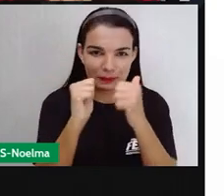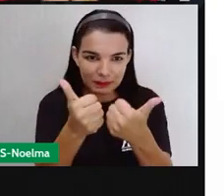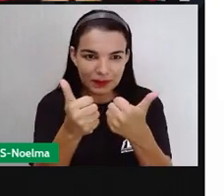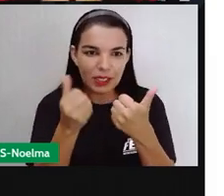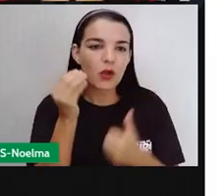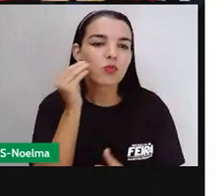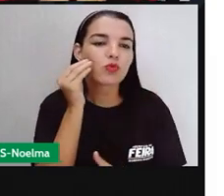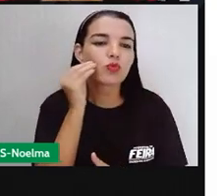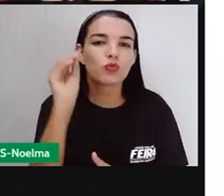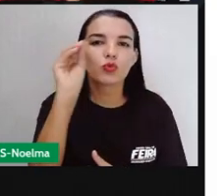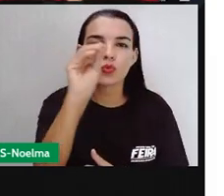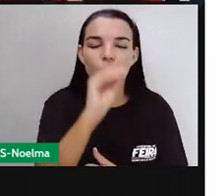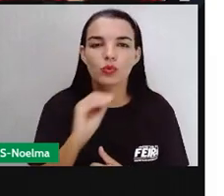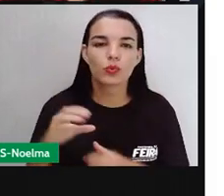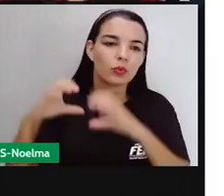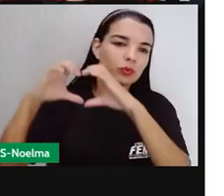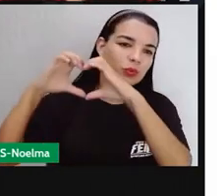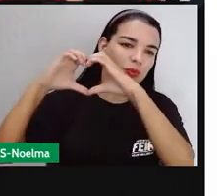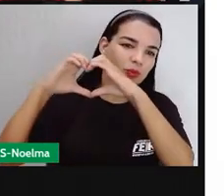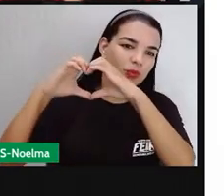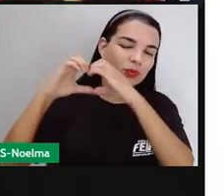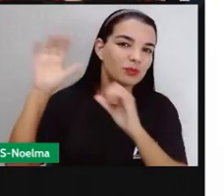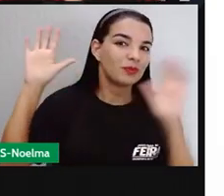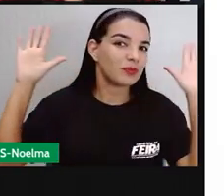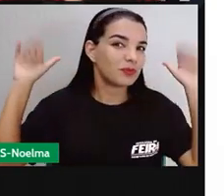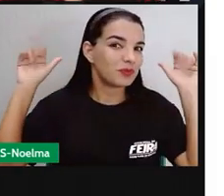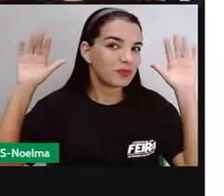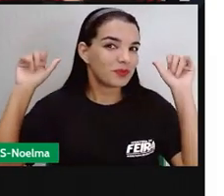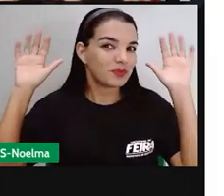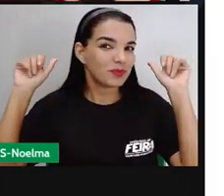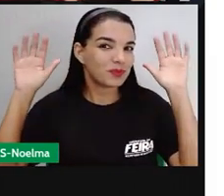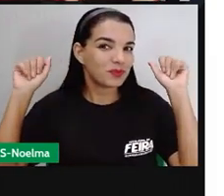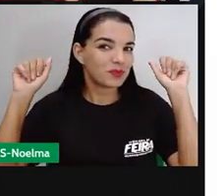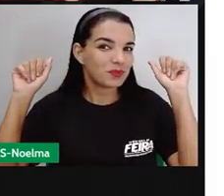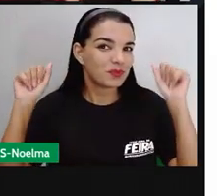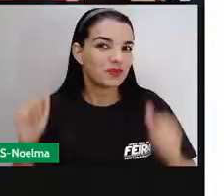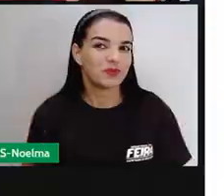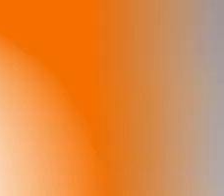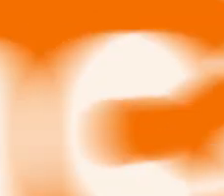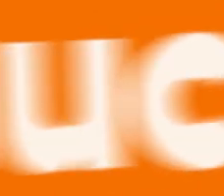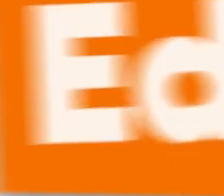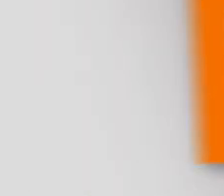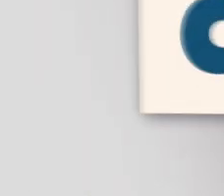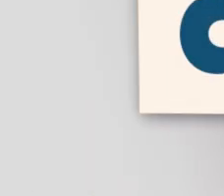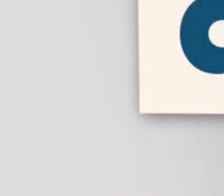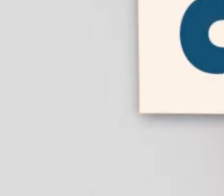Beijinho no coração de cada um de vocês e até a próxima aula. Tchau, tchau.